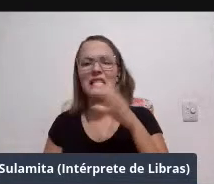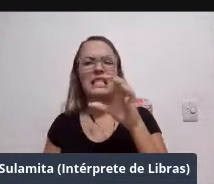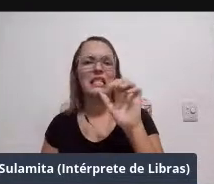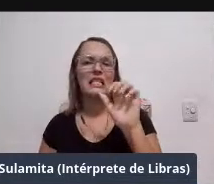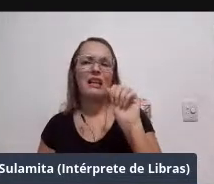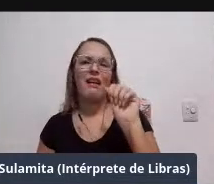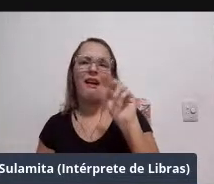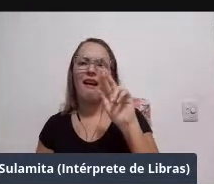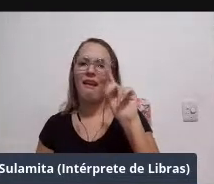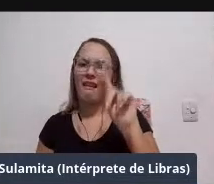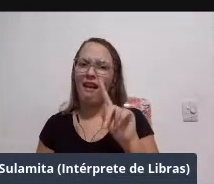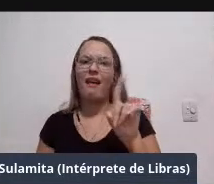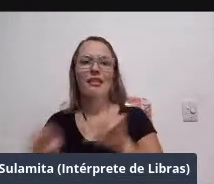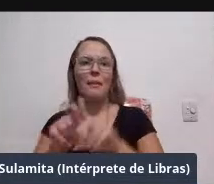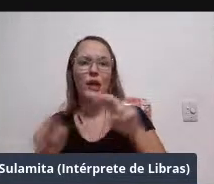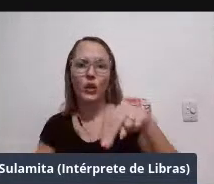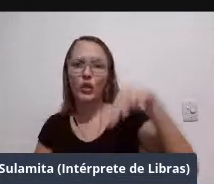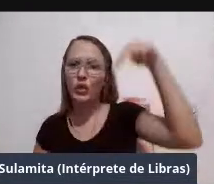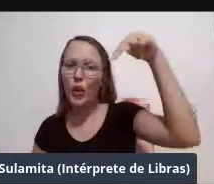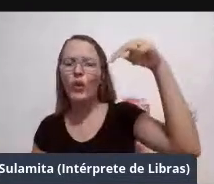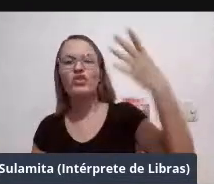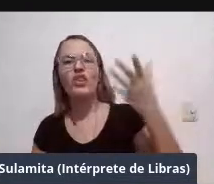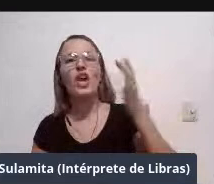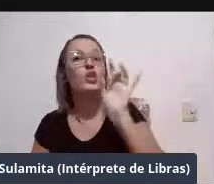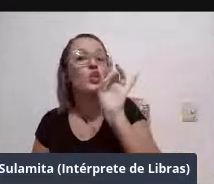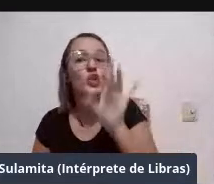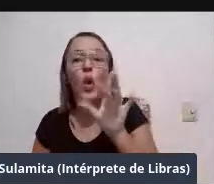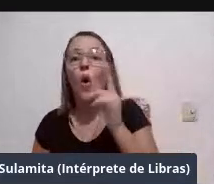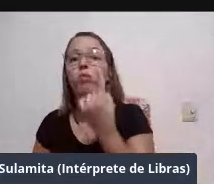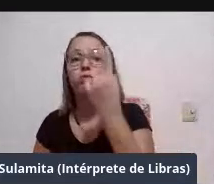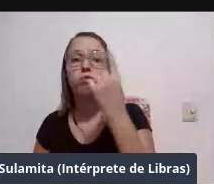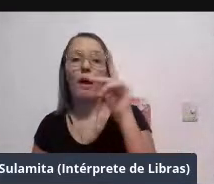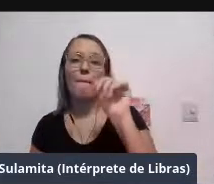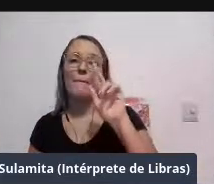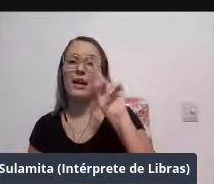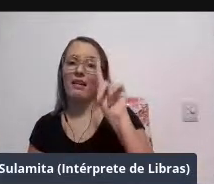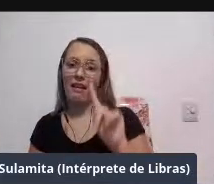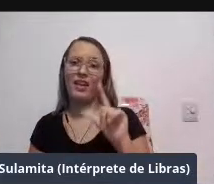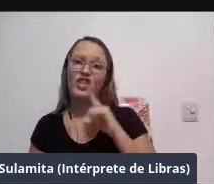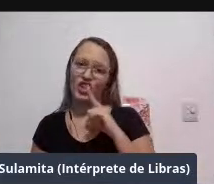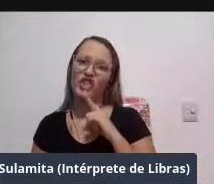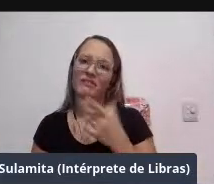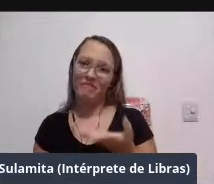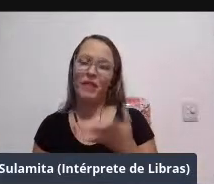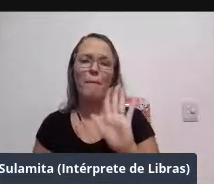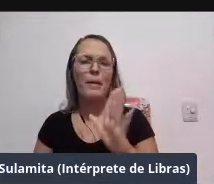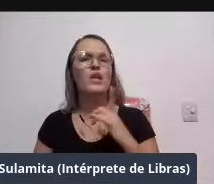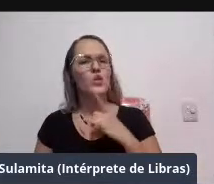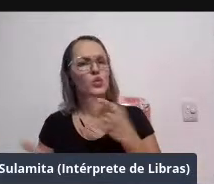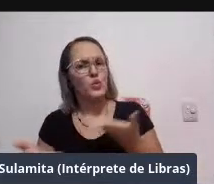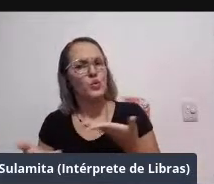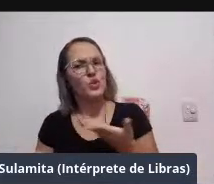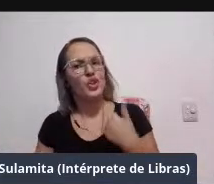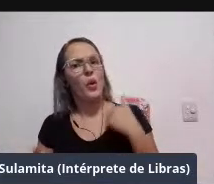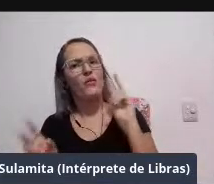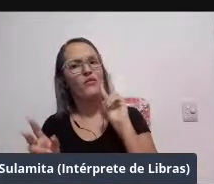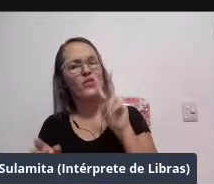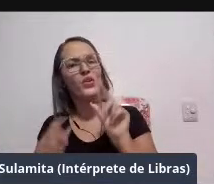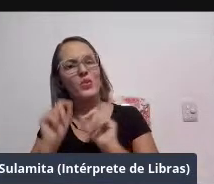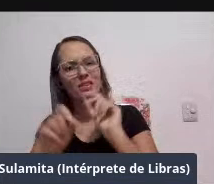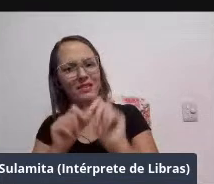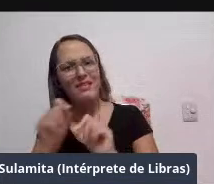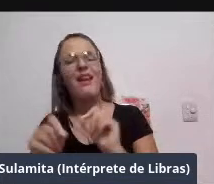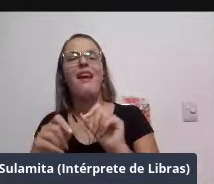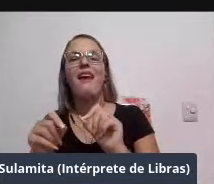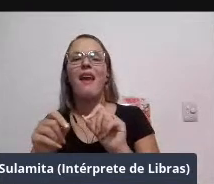do Norte, só Pará que tinha, né, as outras não. Mas hoje eu já sei de pesquisa no Ceará e provavelmente já devem ter outras pesquisas